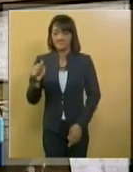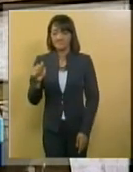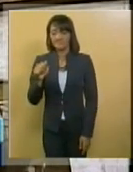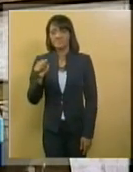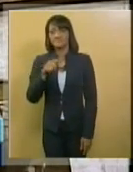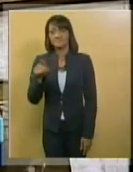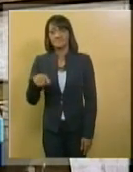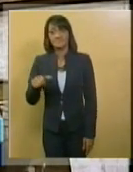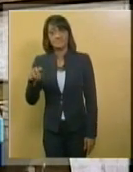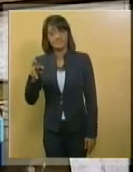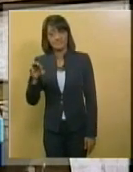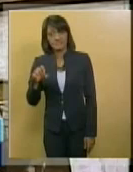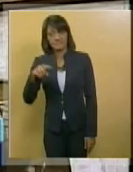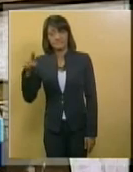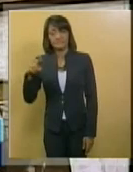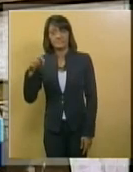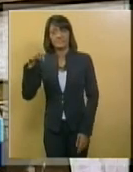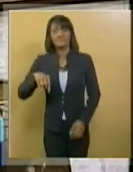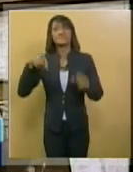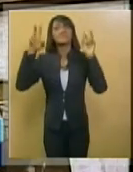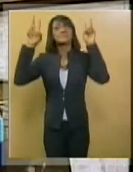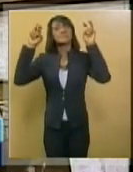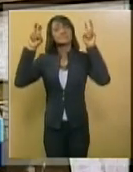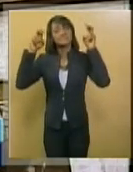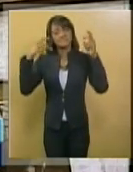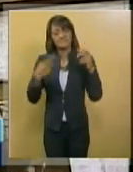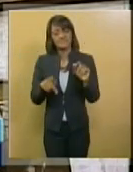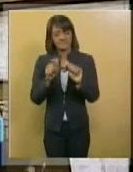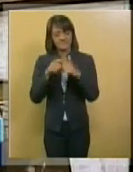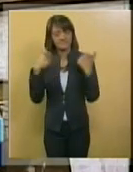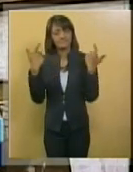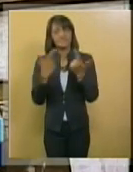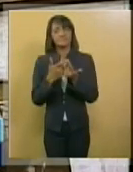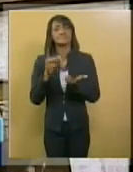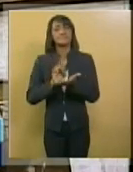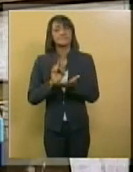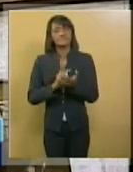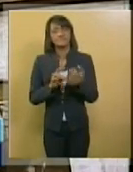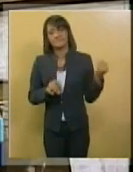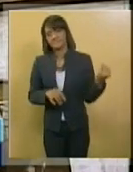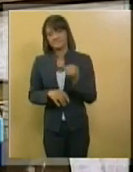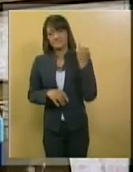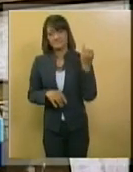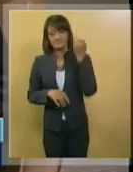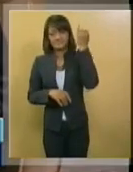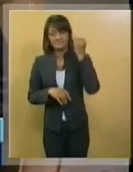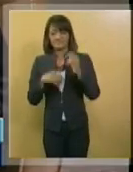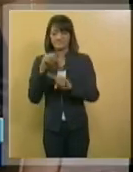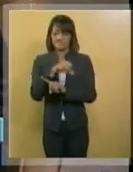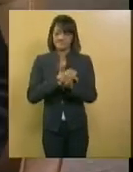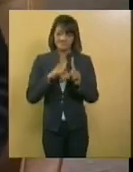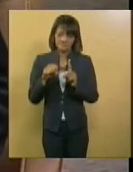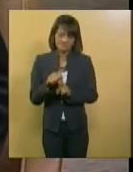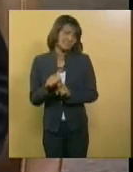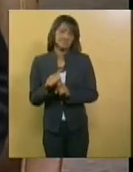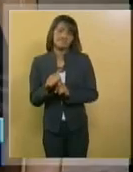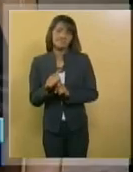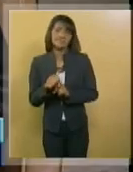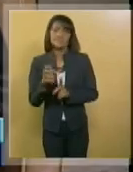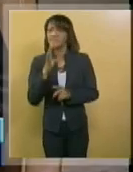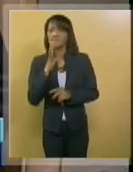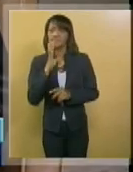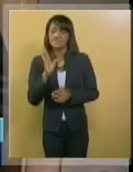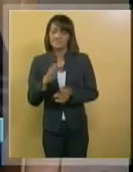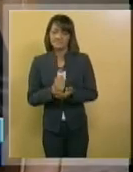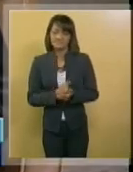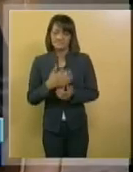essa casa na manhã de hoje, tratar de um tema que realmente é importantíssimo para a sociedade sergipana. Tive a oportunidade de conhecer Nazaré